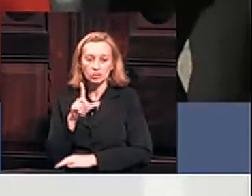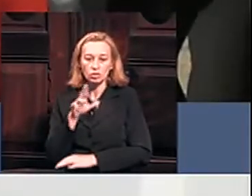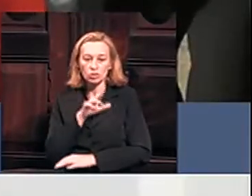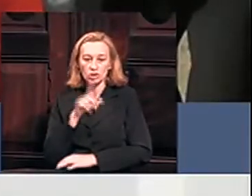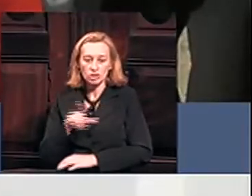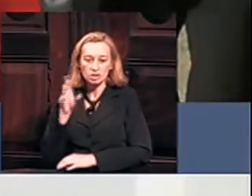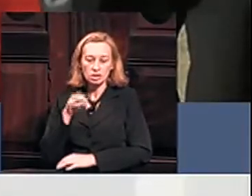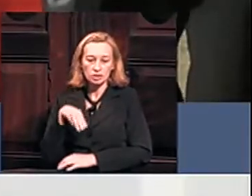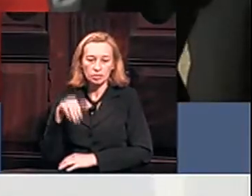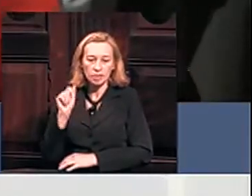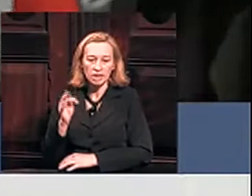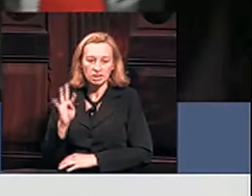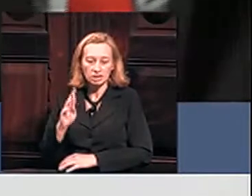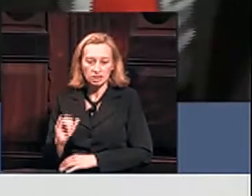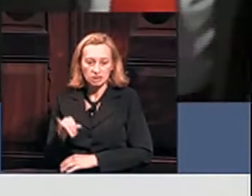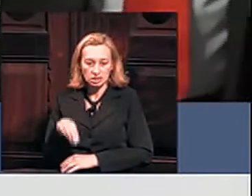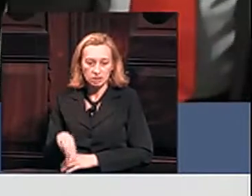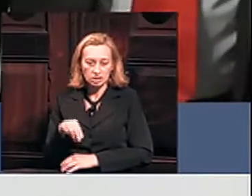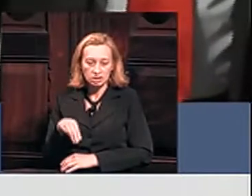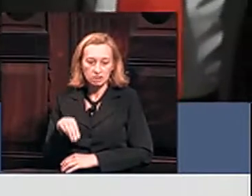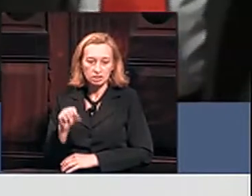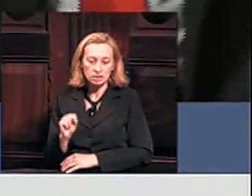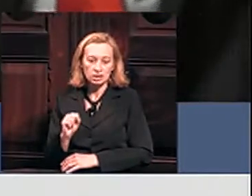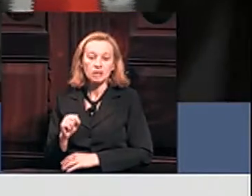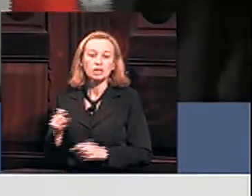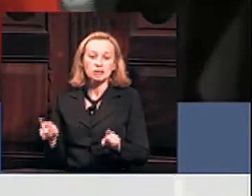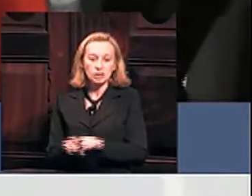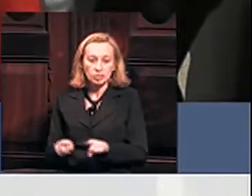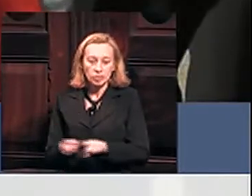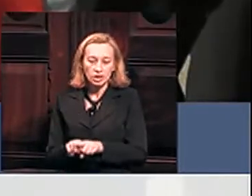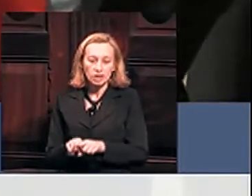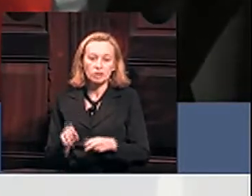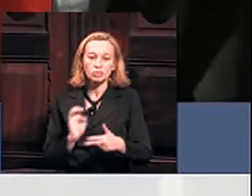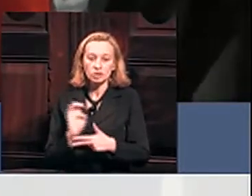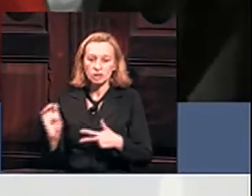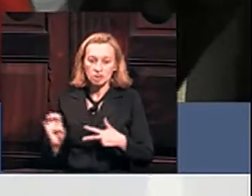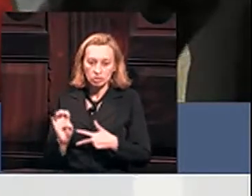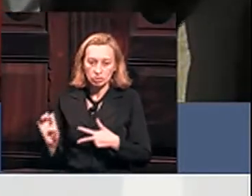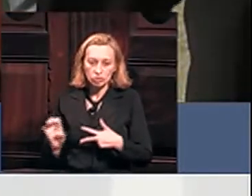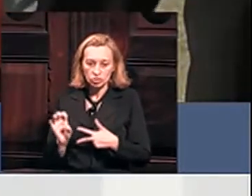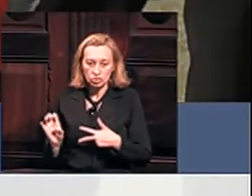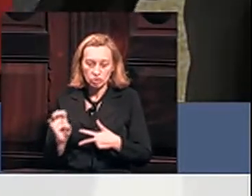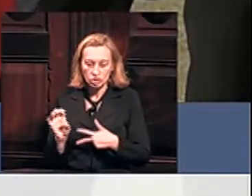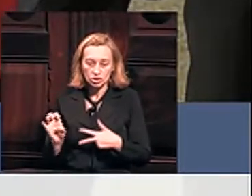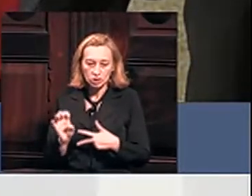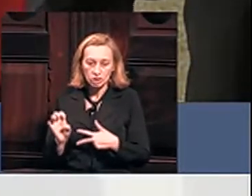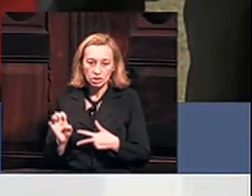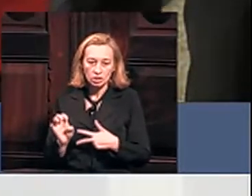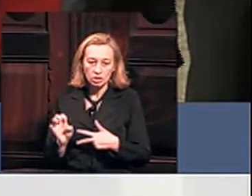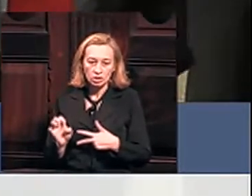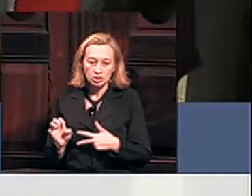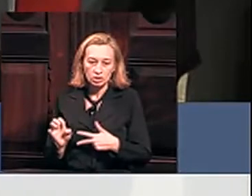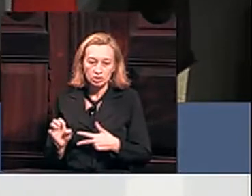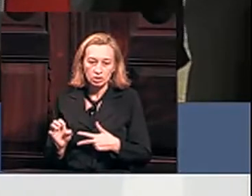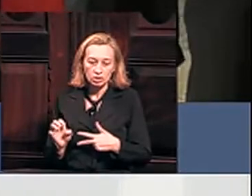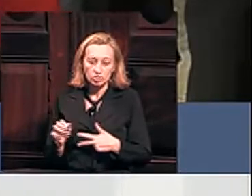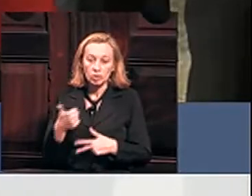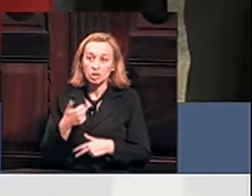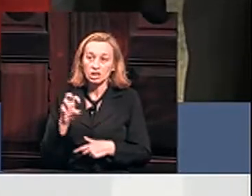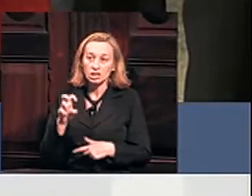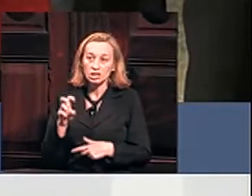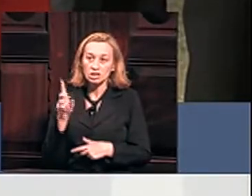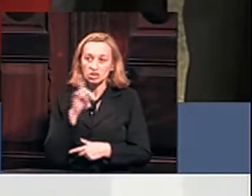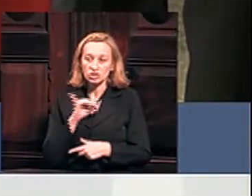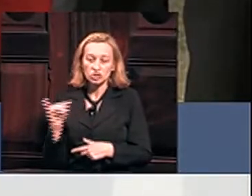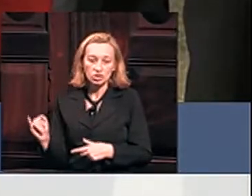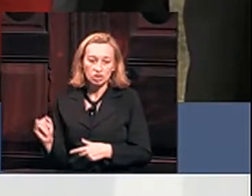Martins, também autorizando o Poder Executivo a prorrogar por 15 dias